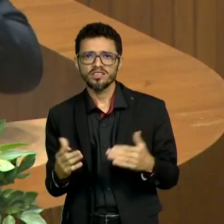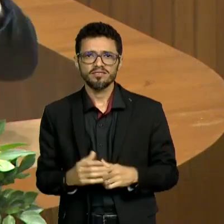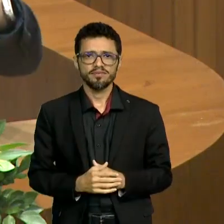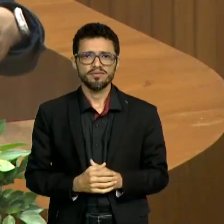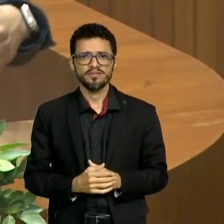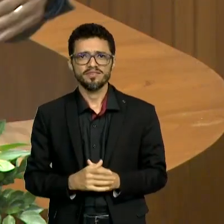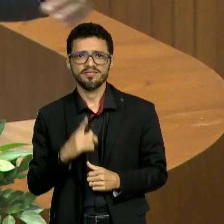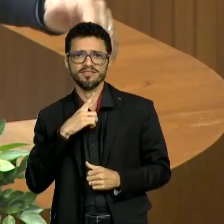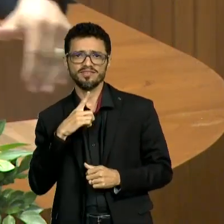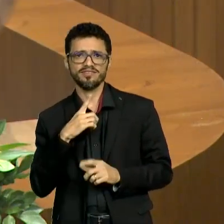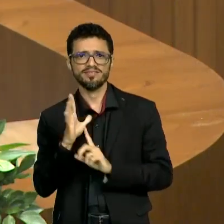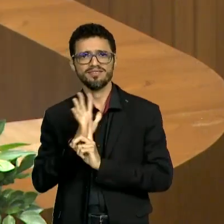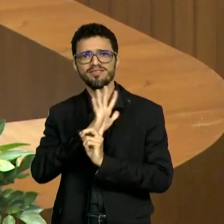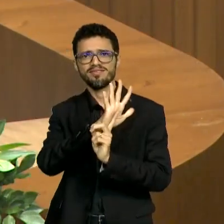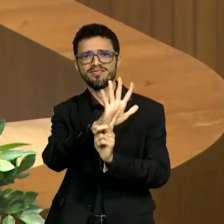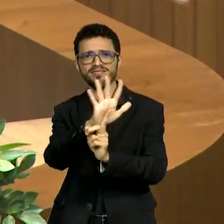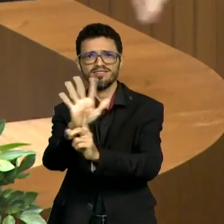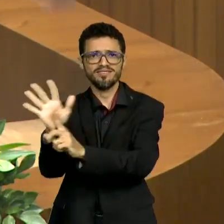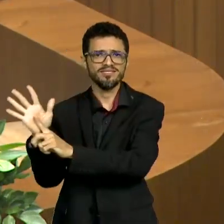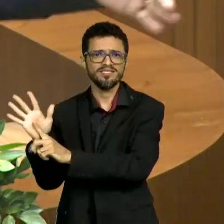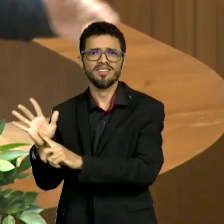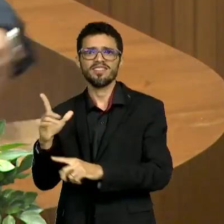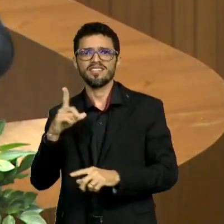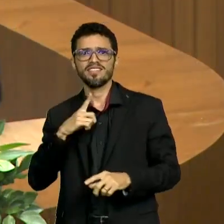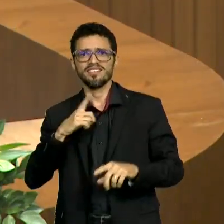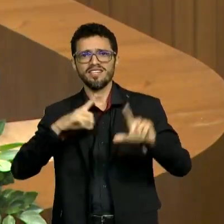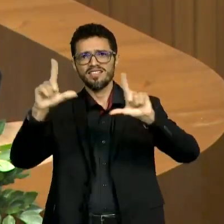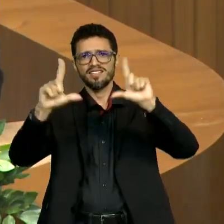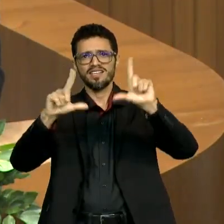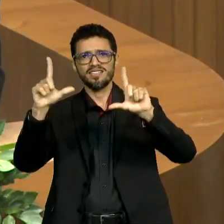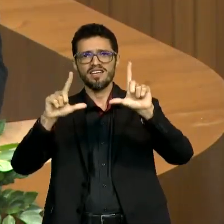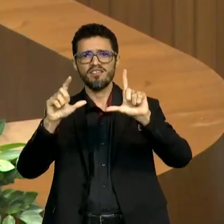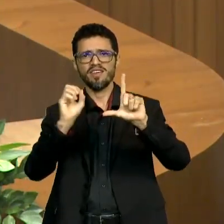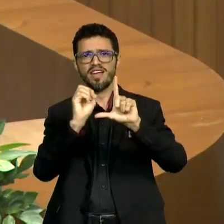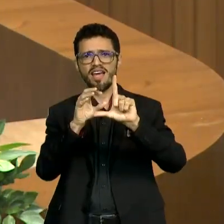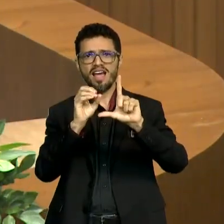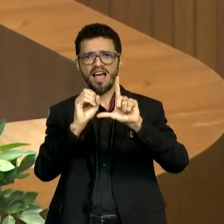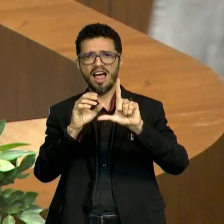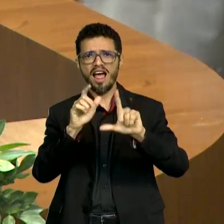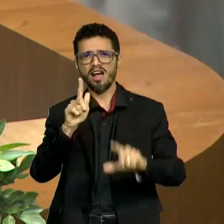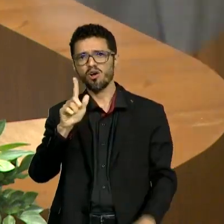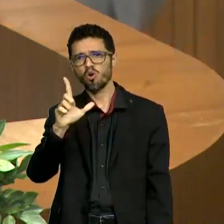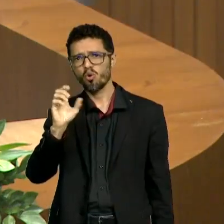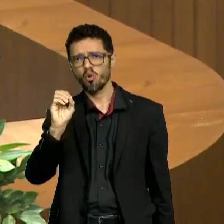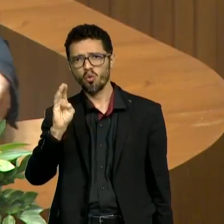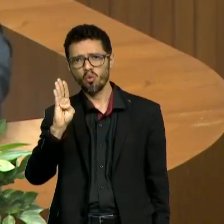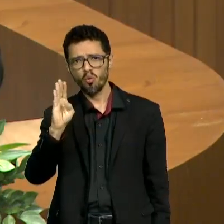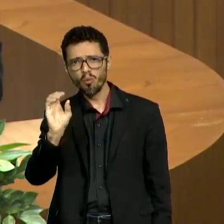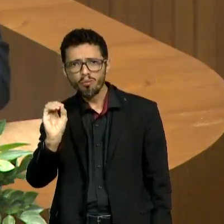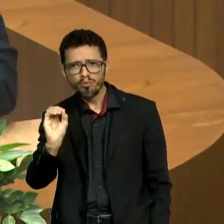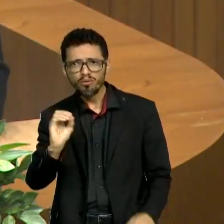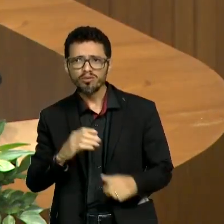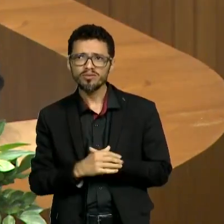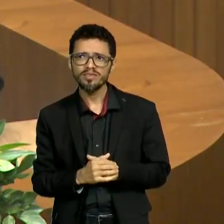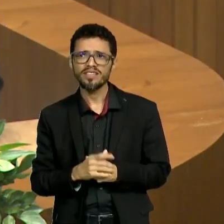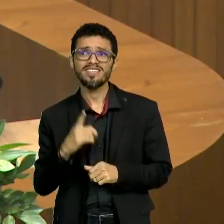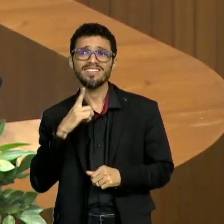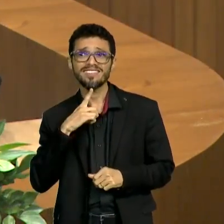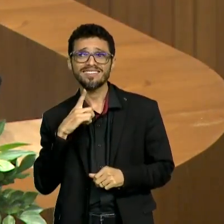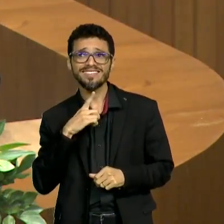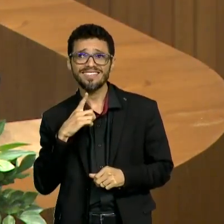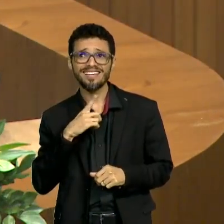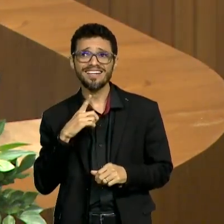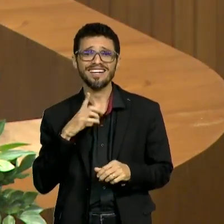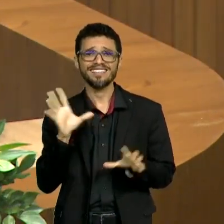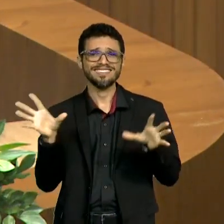é retransmitida pela tal Rede Globo de televisão, é porque a turma da lacração, a turma da